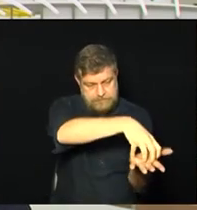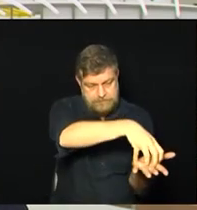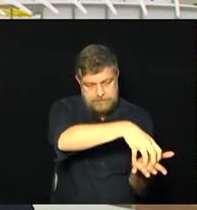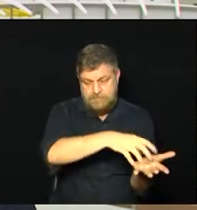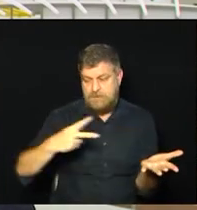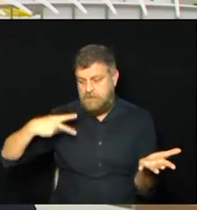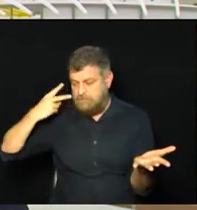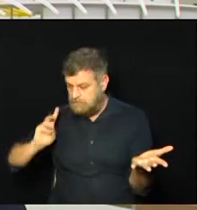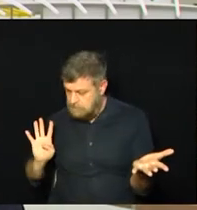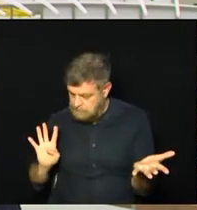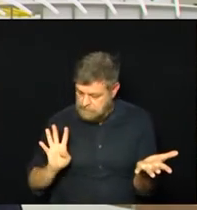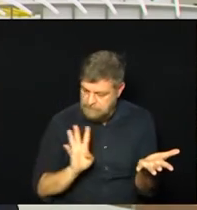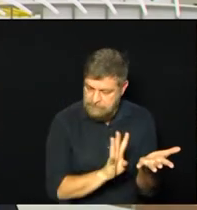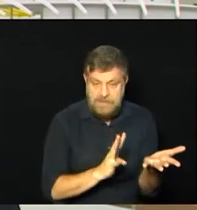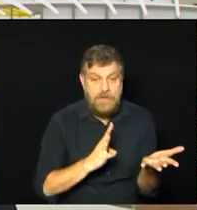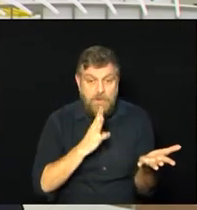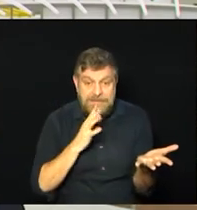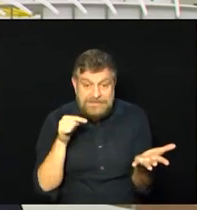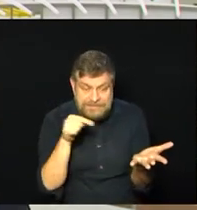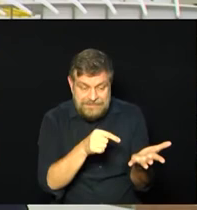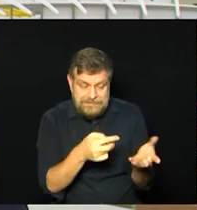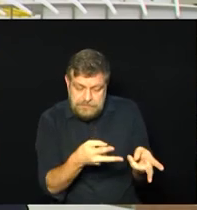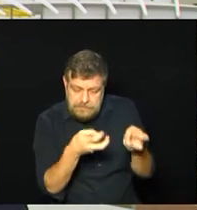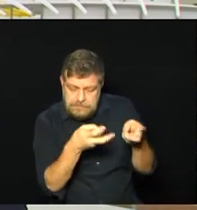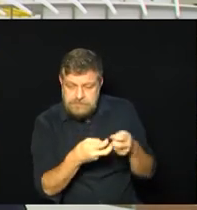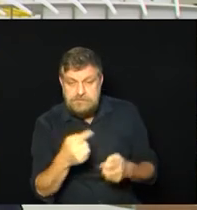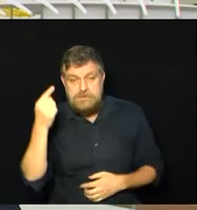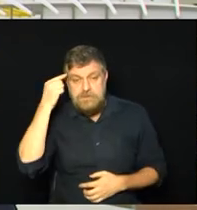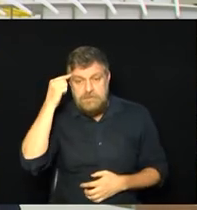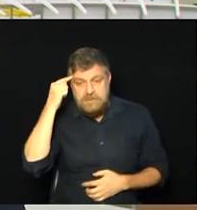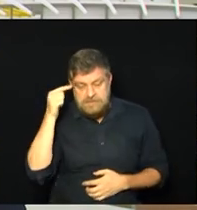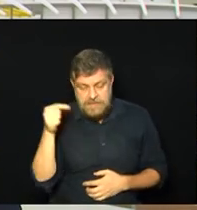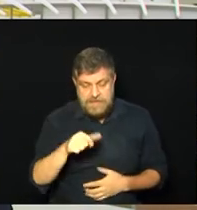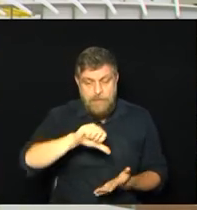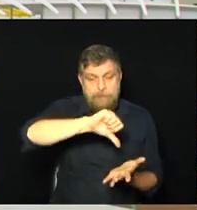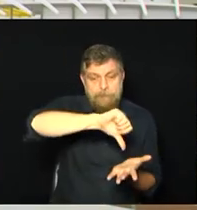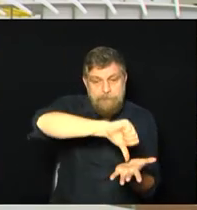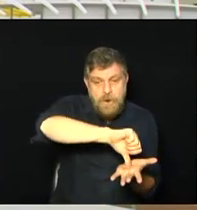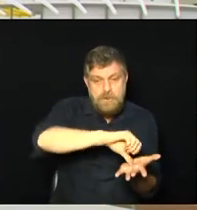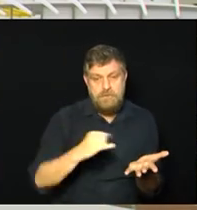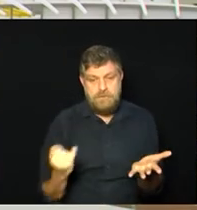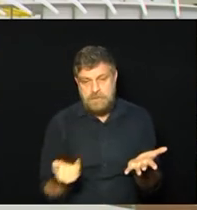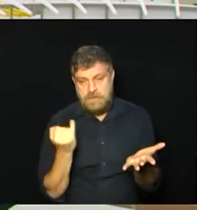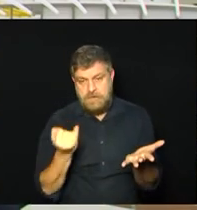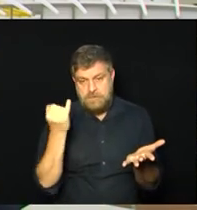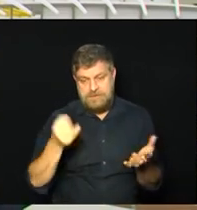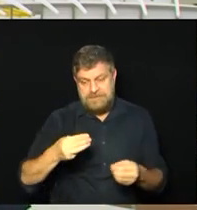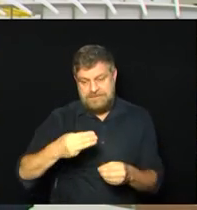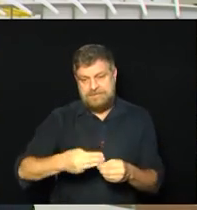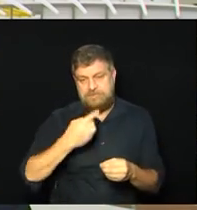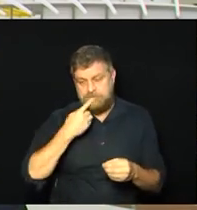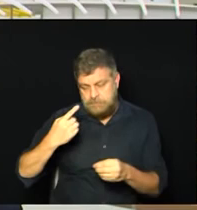conheçam e possam, inclusive, pensar, né, no CNPEM como um polo importante para a região de